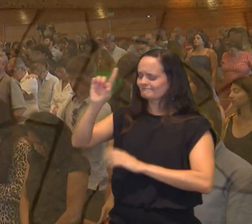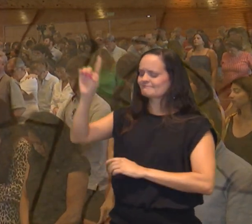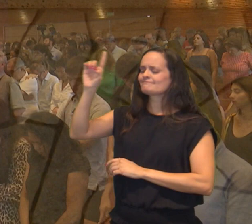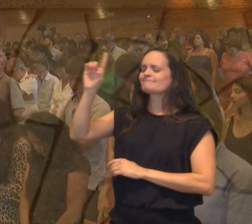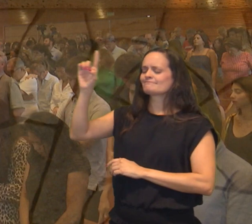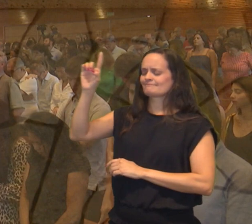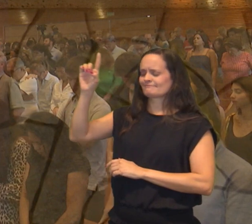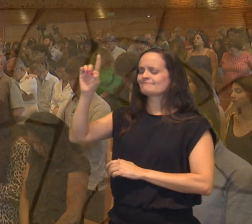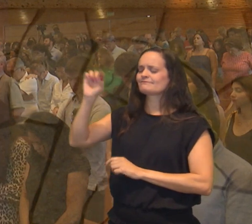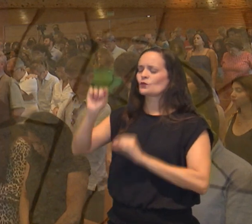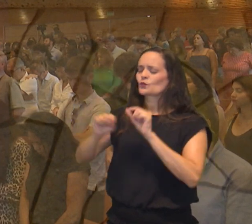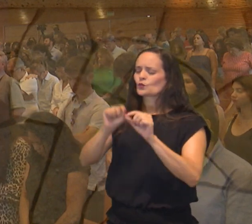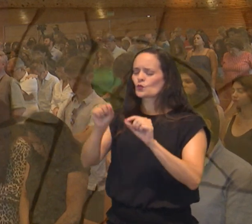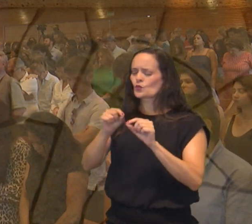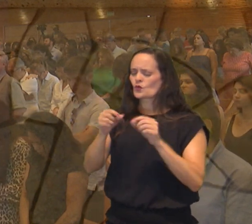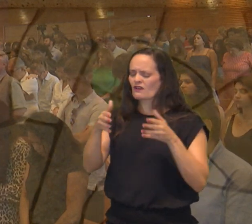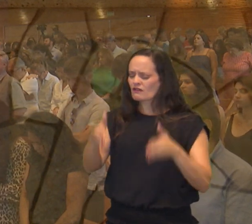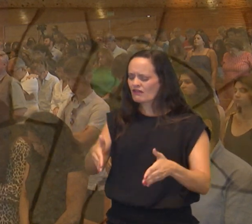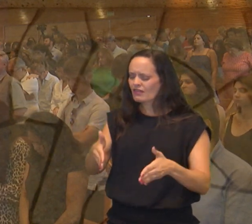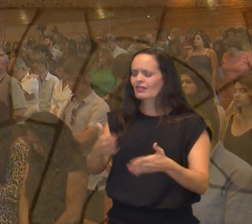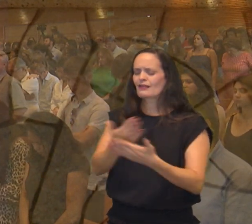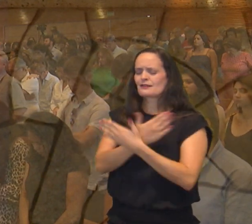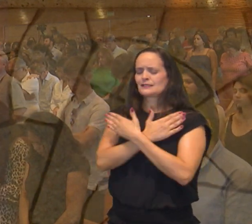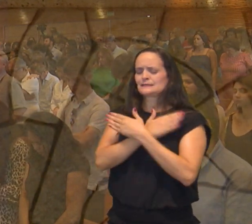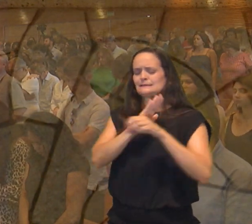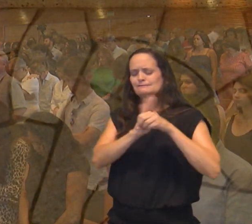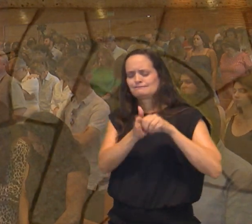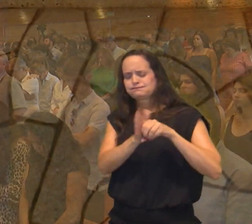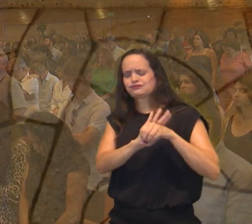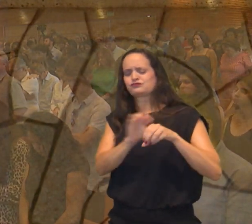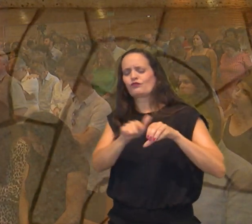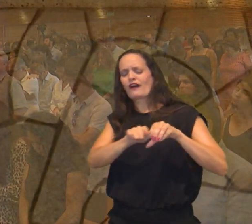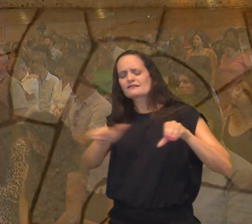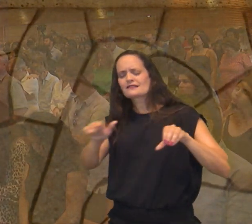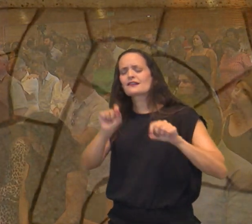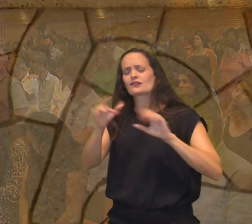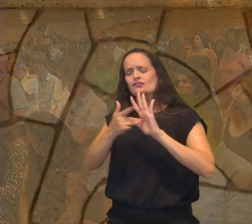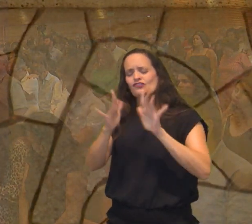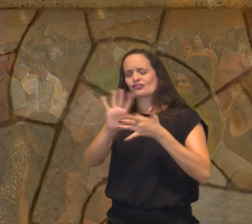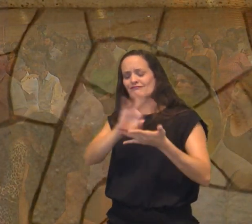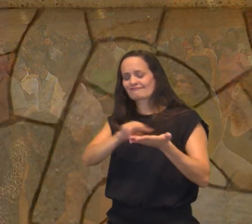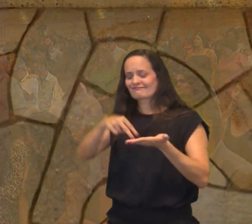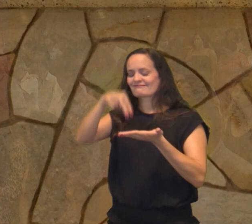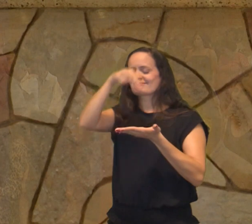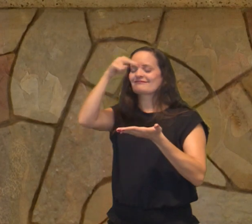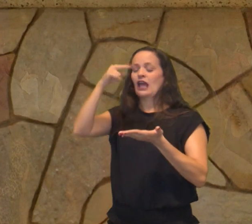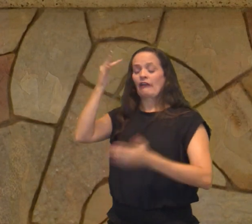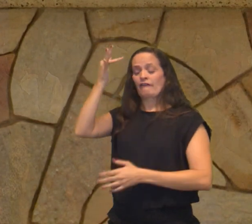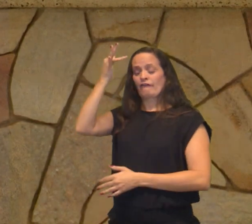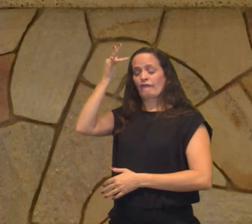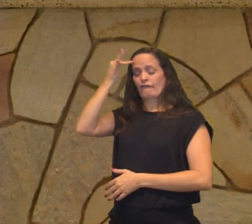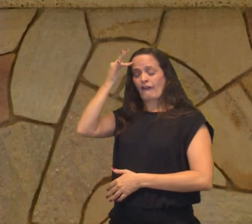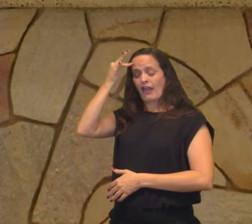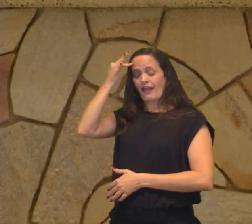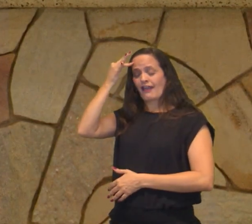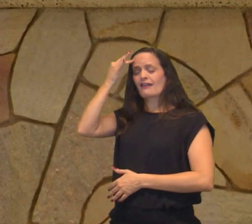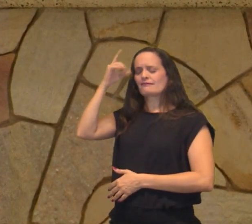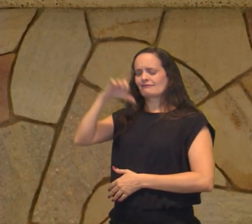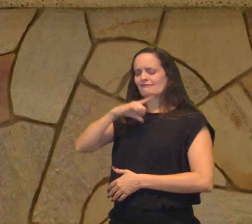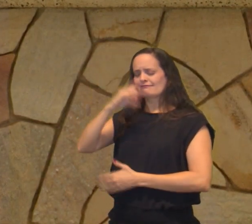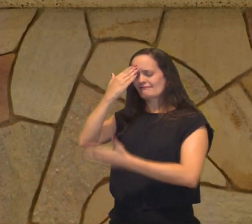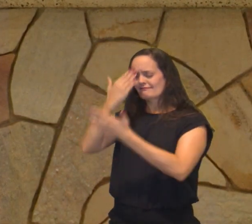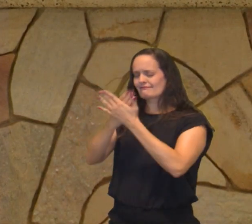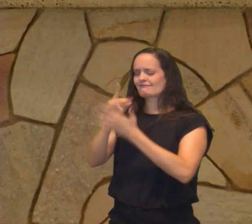está vazia, porque Ele ressuscitou ao terceiro dia e a nossa fé não é vã no Senhor. Pai,